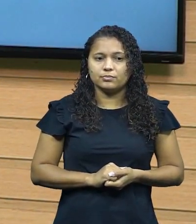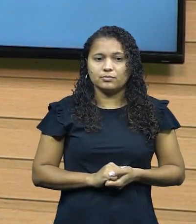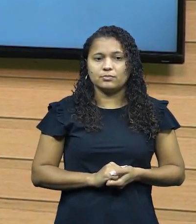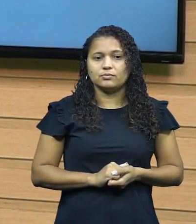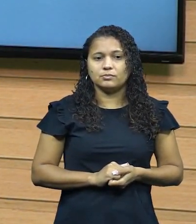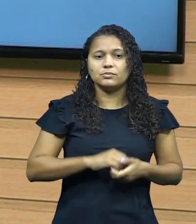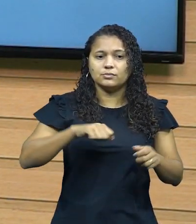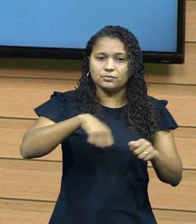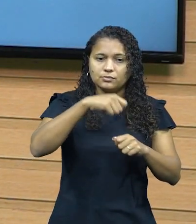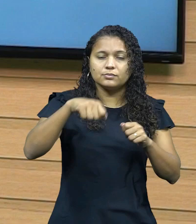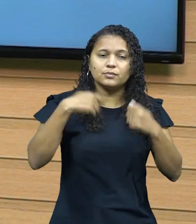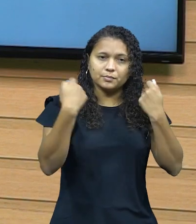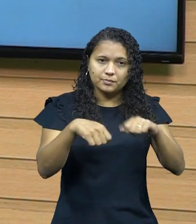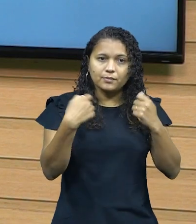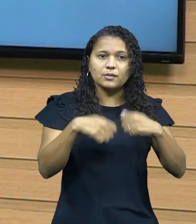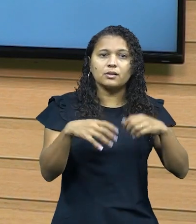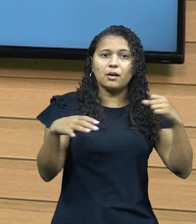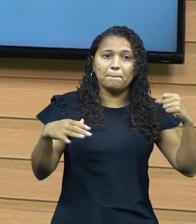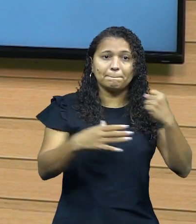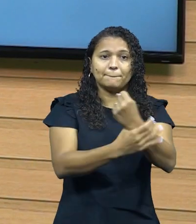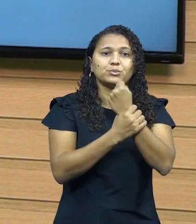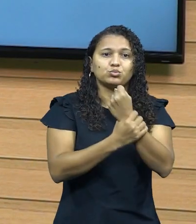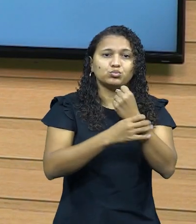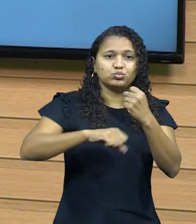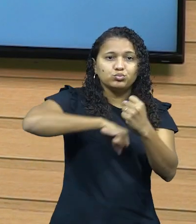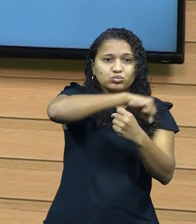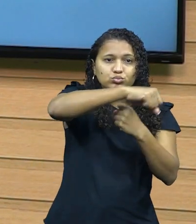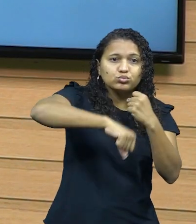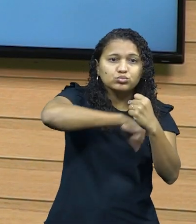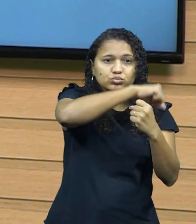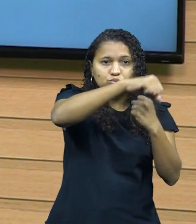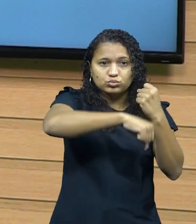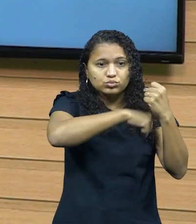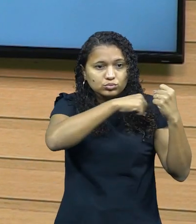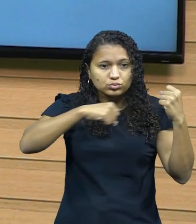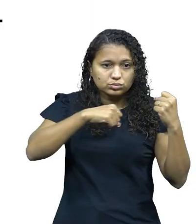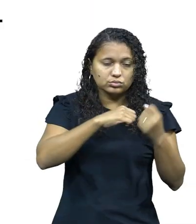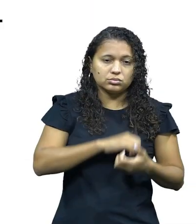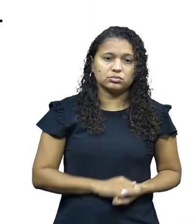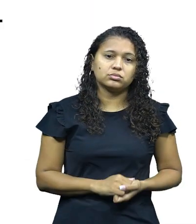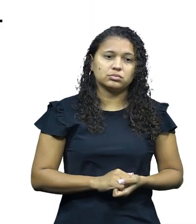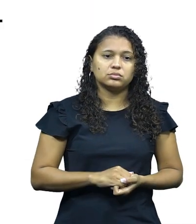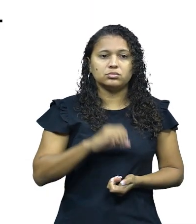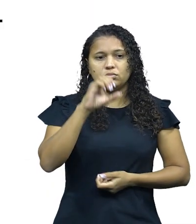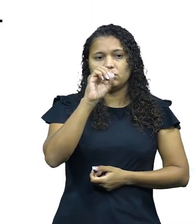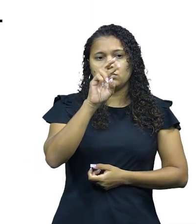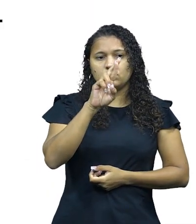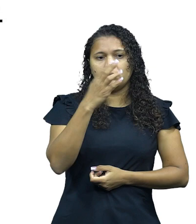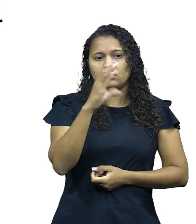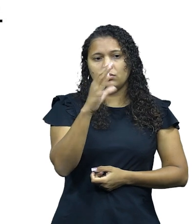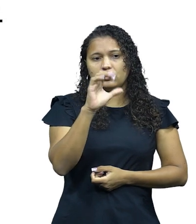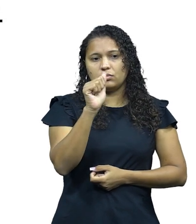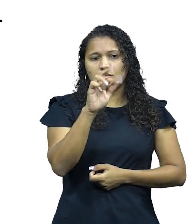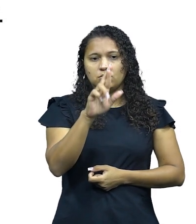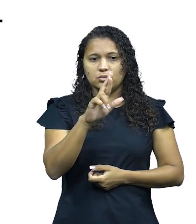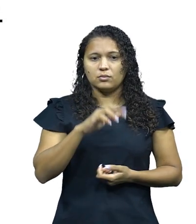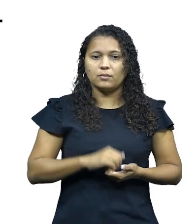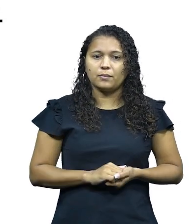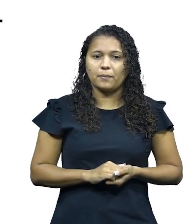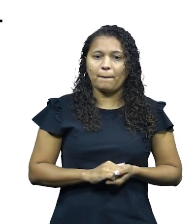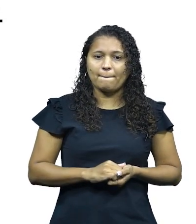A gente vai prender aqueles cabos em algum lugar. Orçar